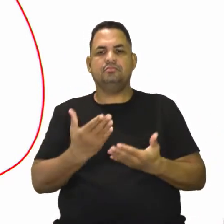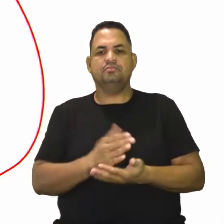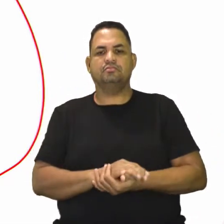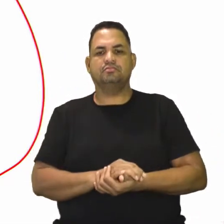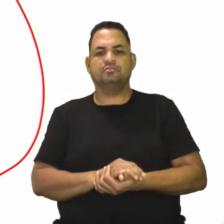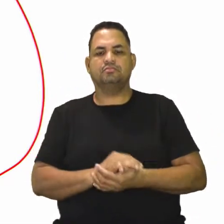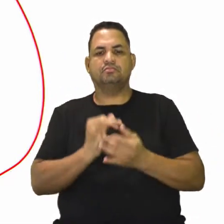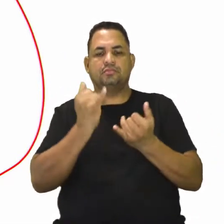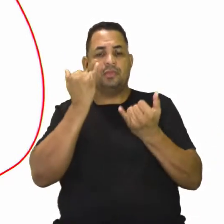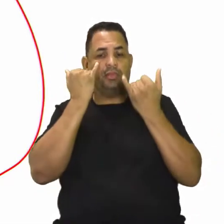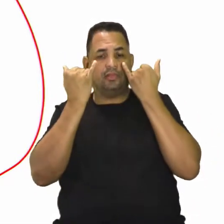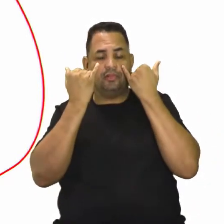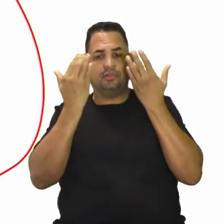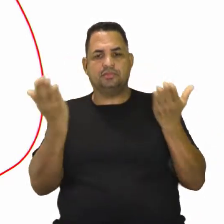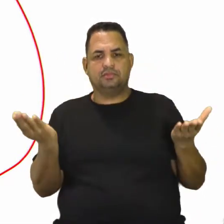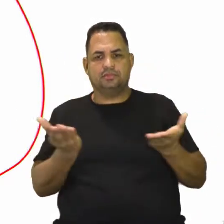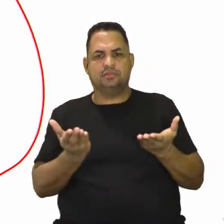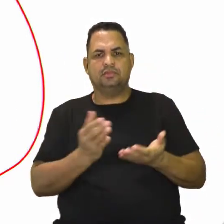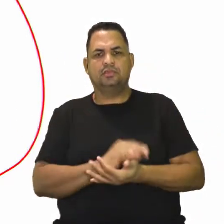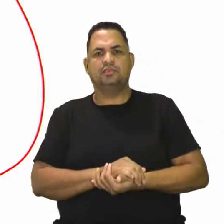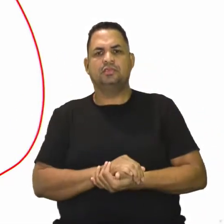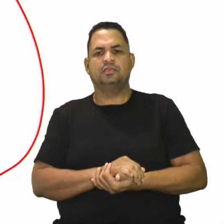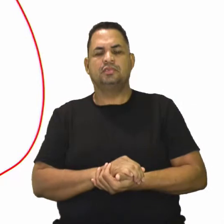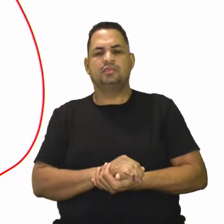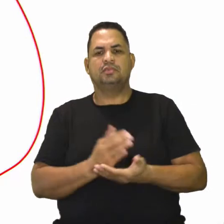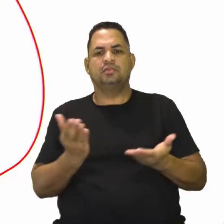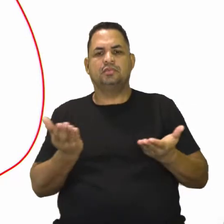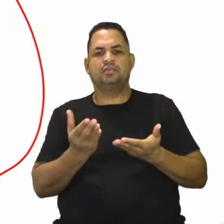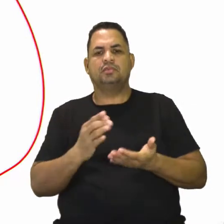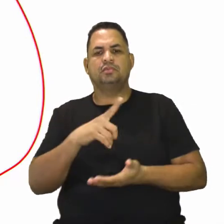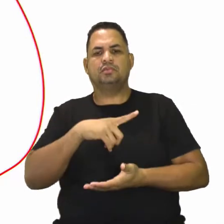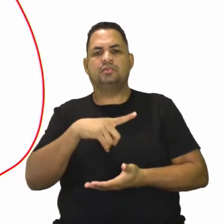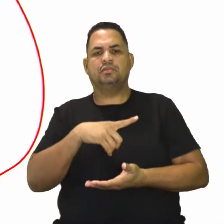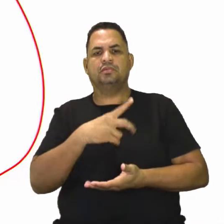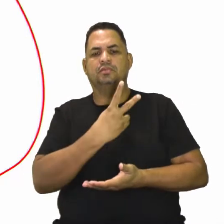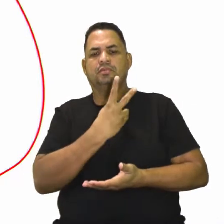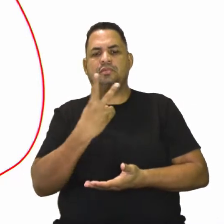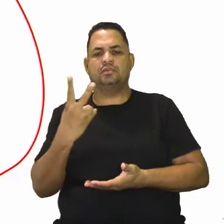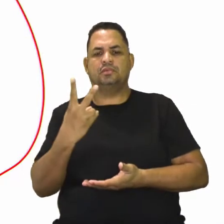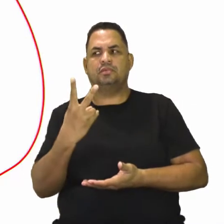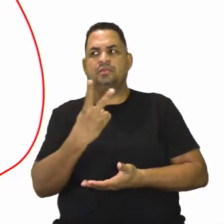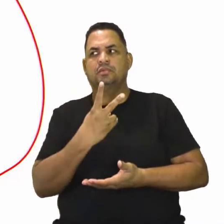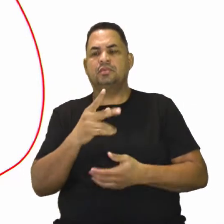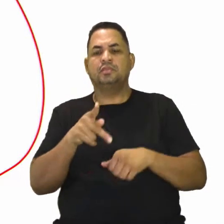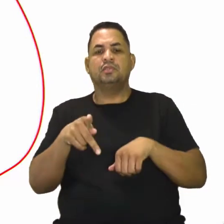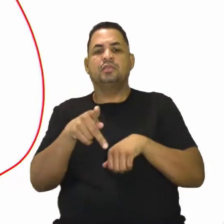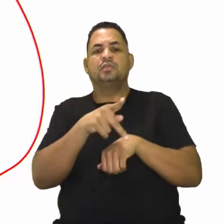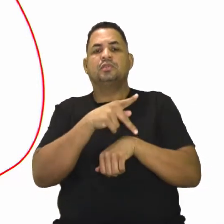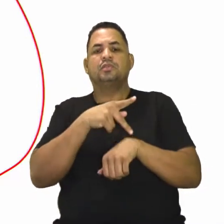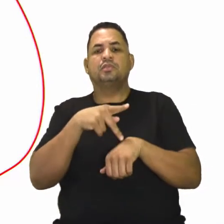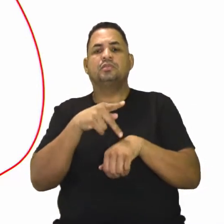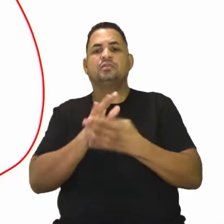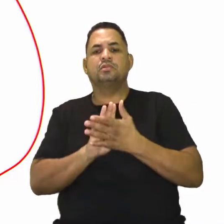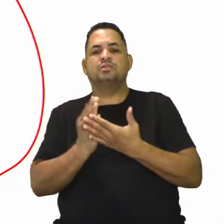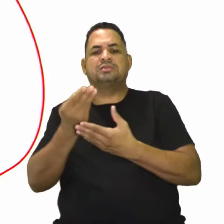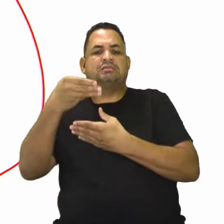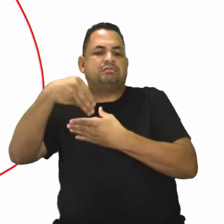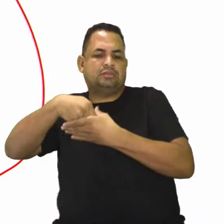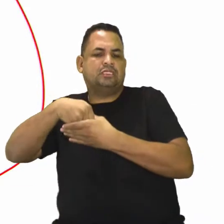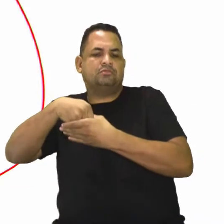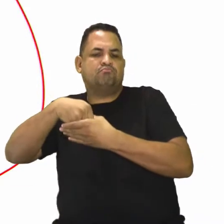de informação para vocês. Hoje, nós temos ainda dois países que tentam se segurar dentro do